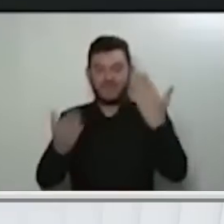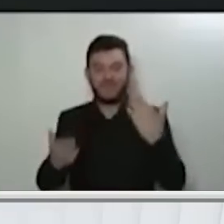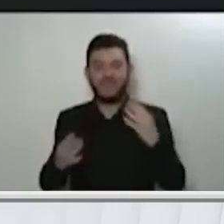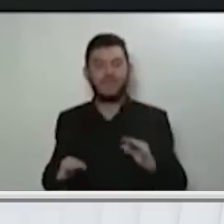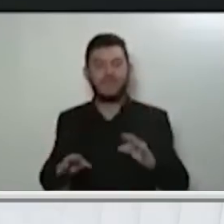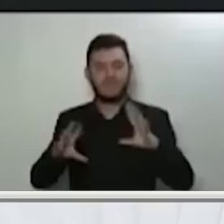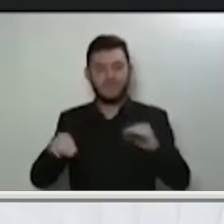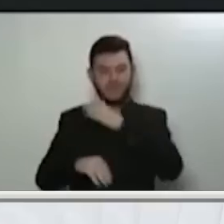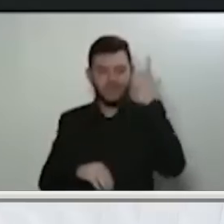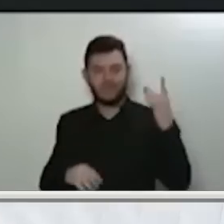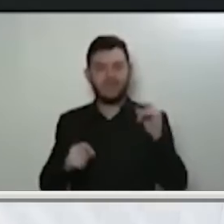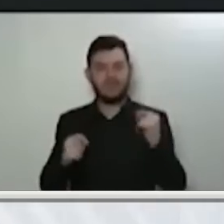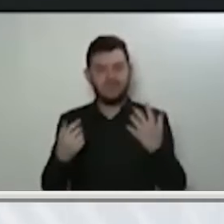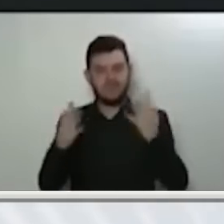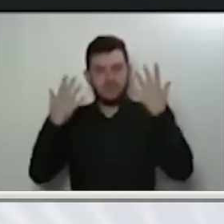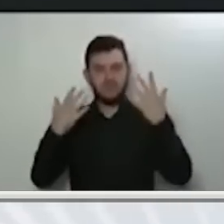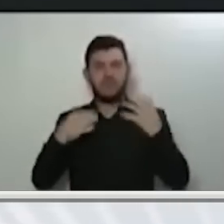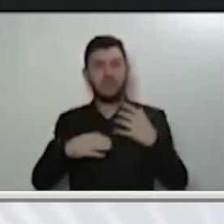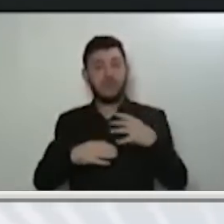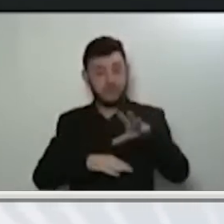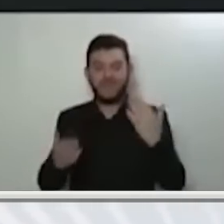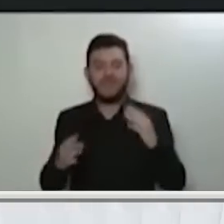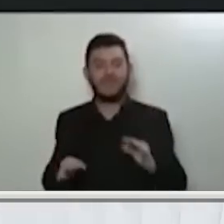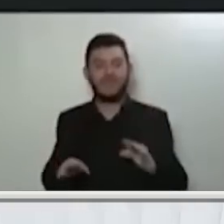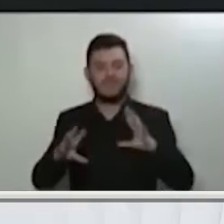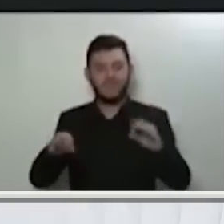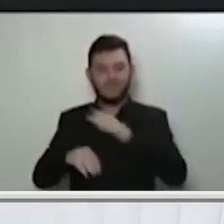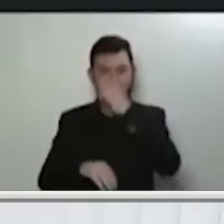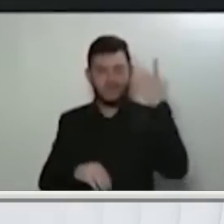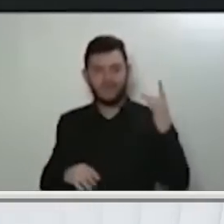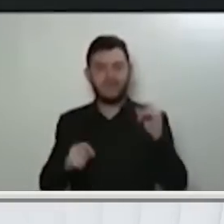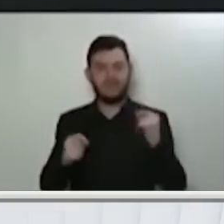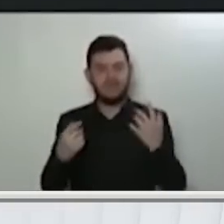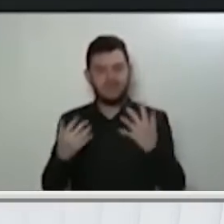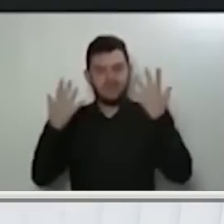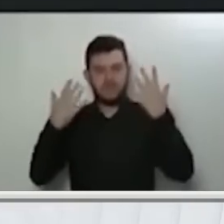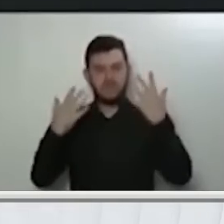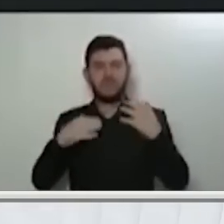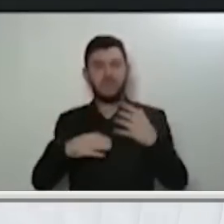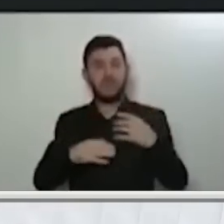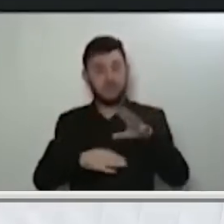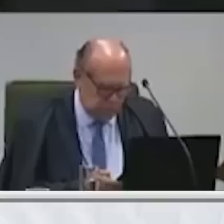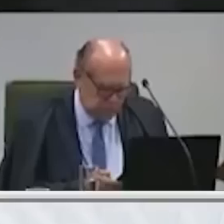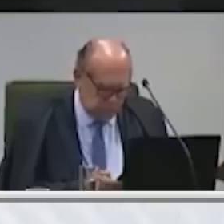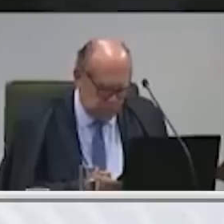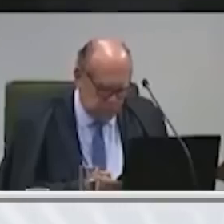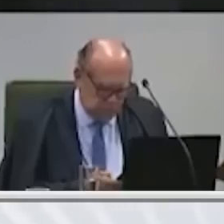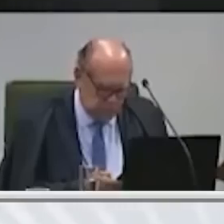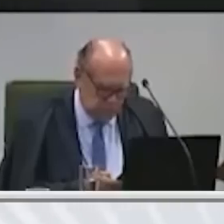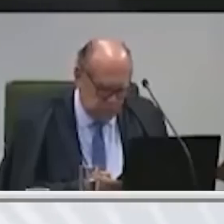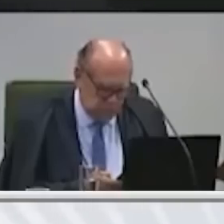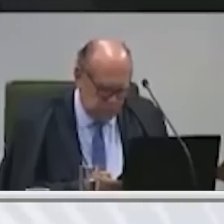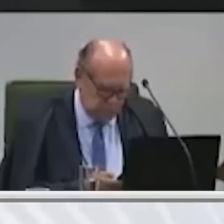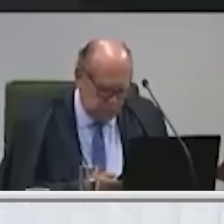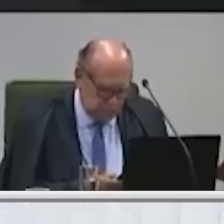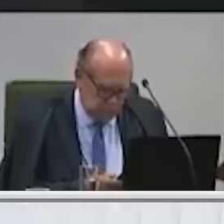agora à tarde. Não, eu não tenho, como eu não fui notificado oficialmente, eu não também não precisava ter respondido de